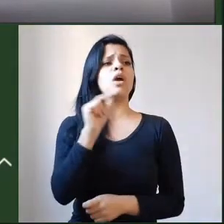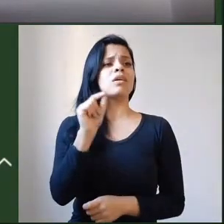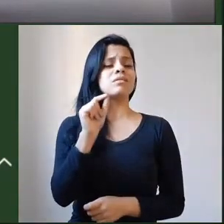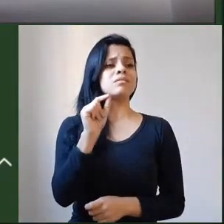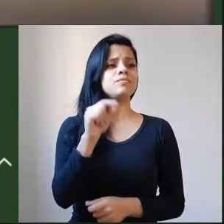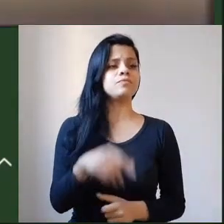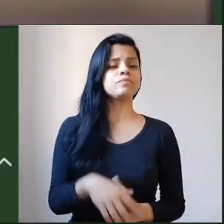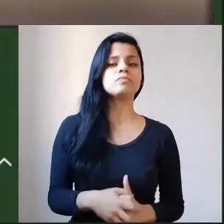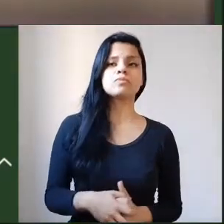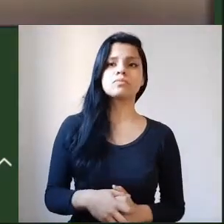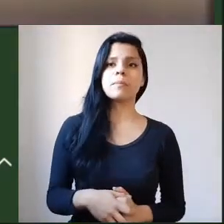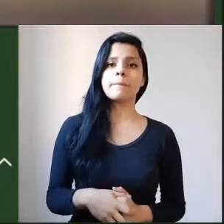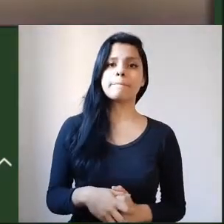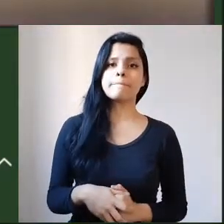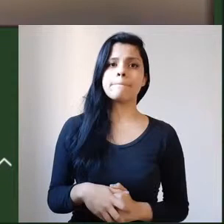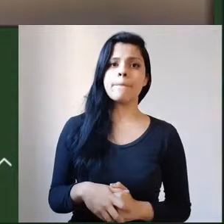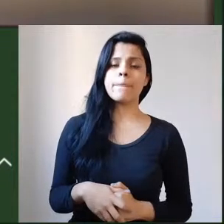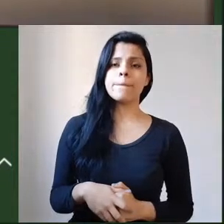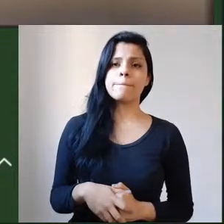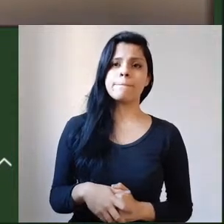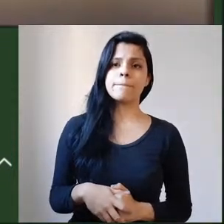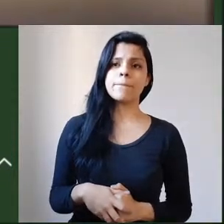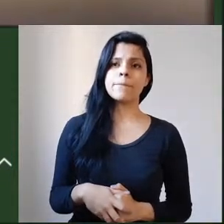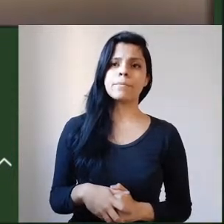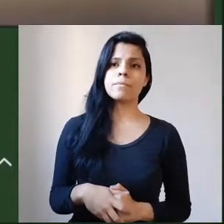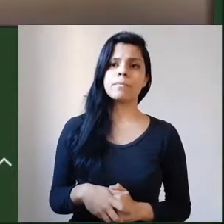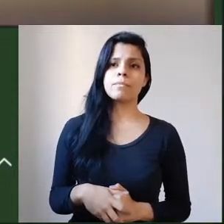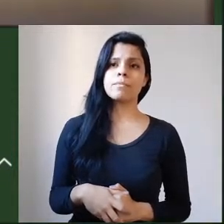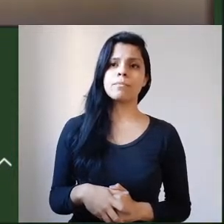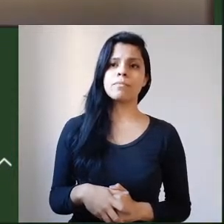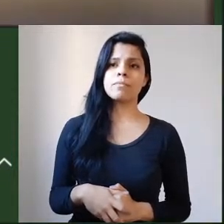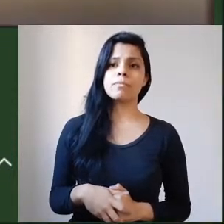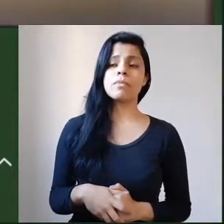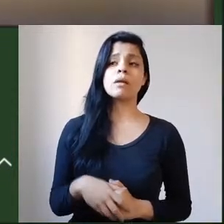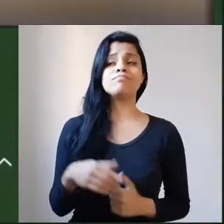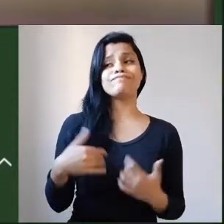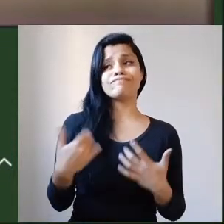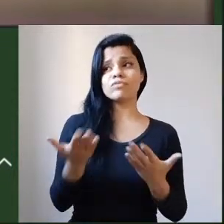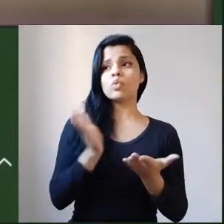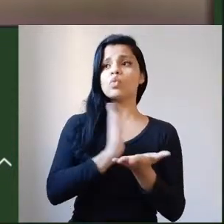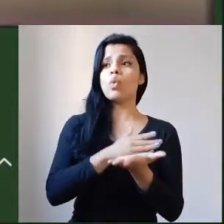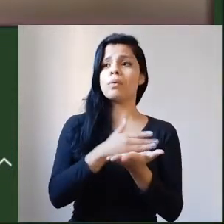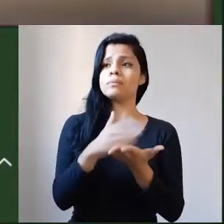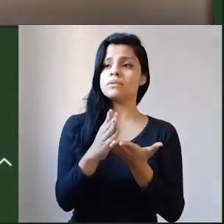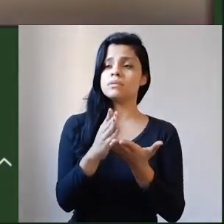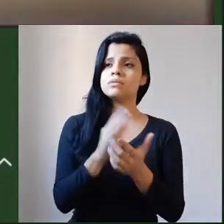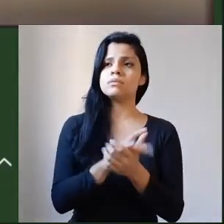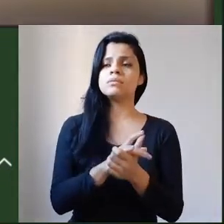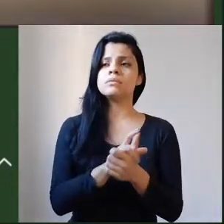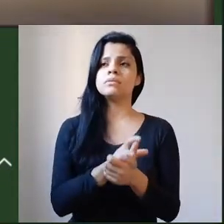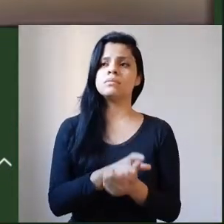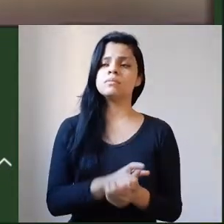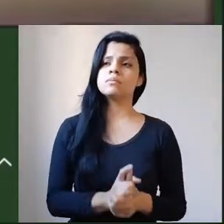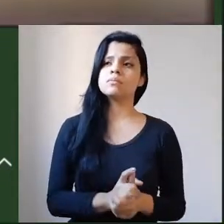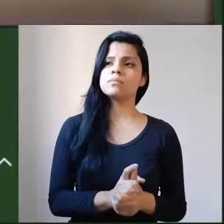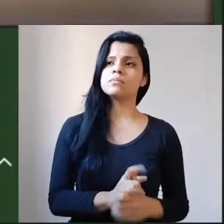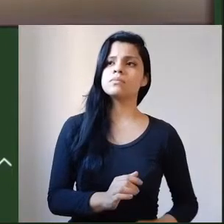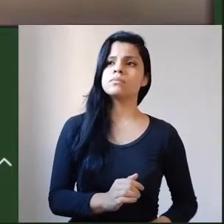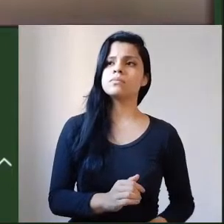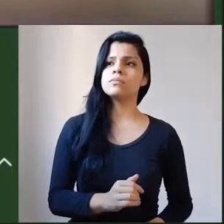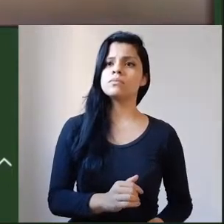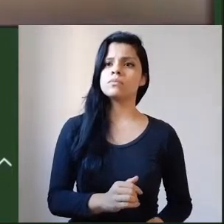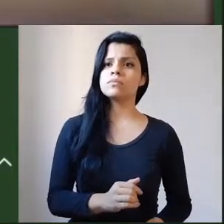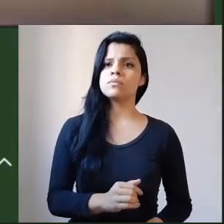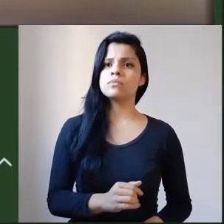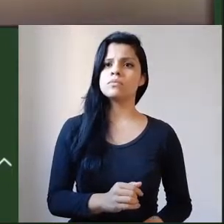você? Eu acho que inicialmente, voltando àquela